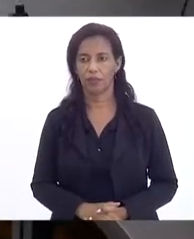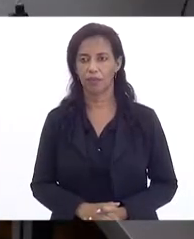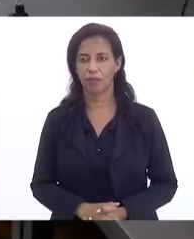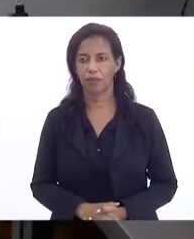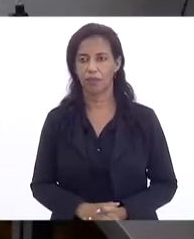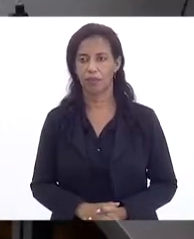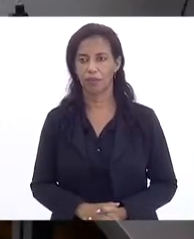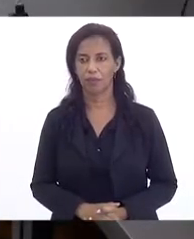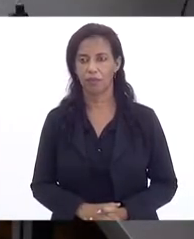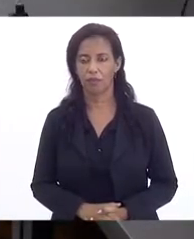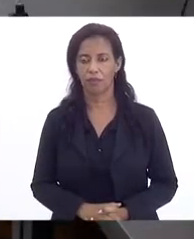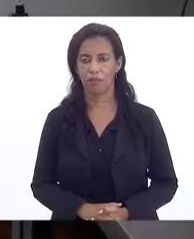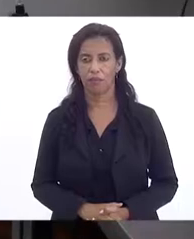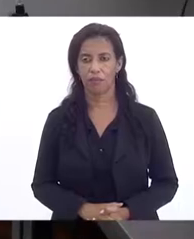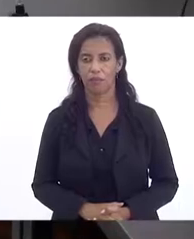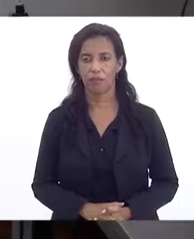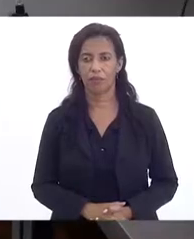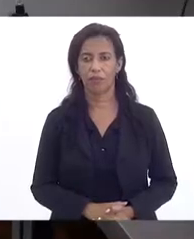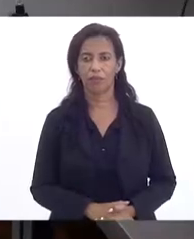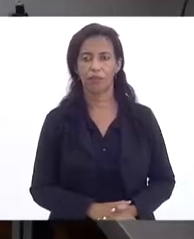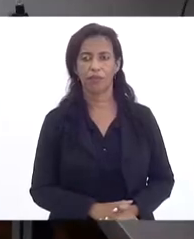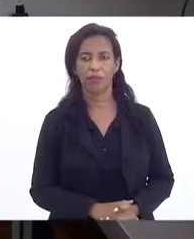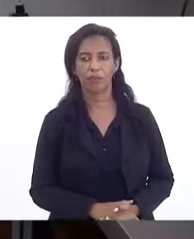Senhor presidente. Deputado.